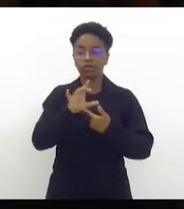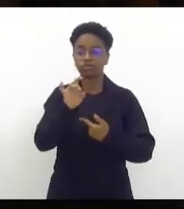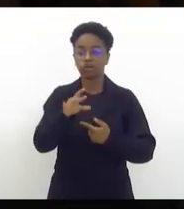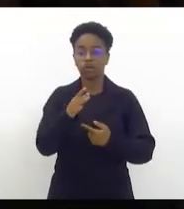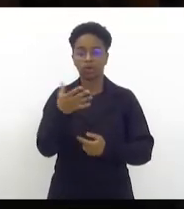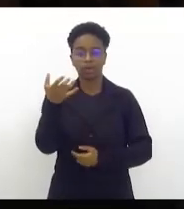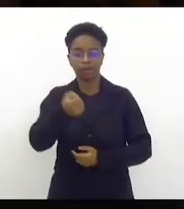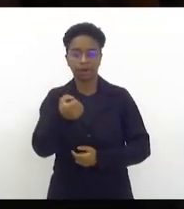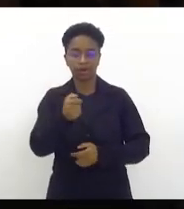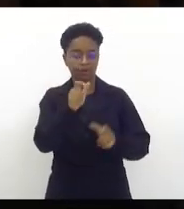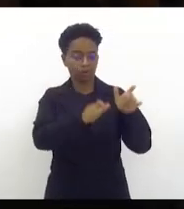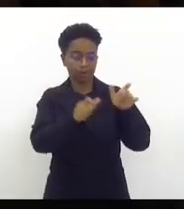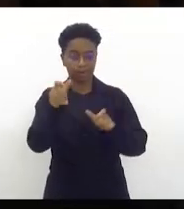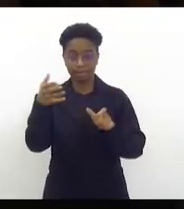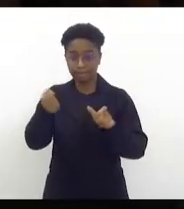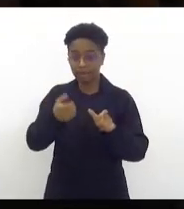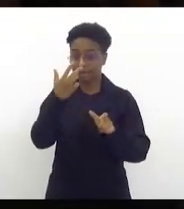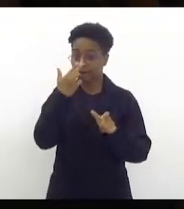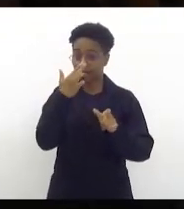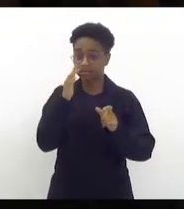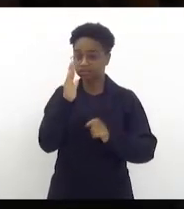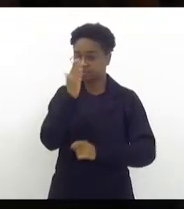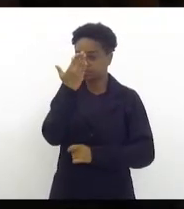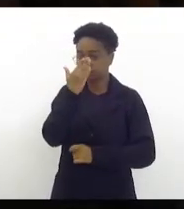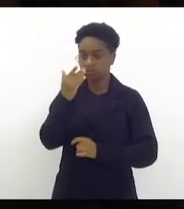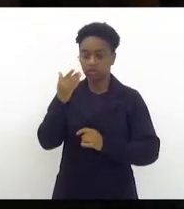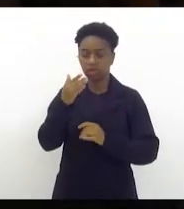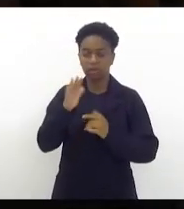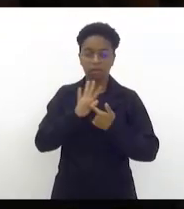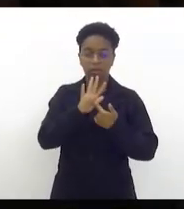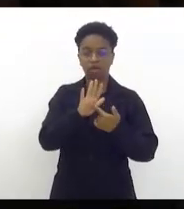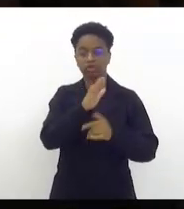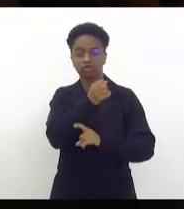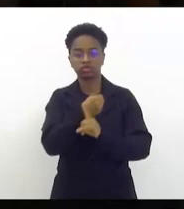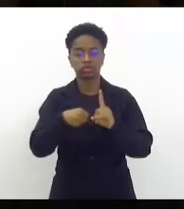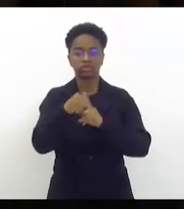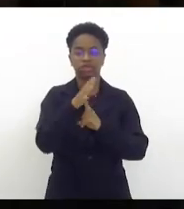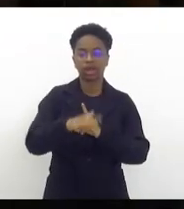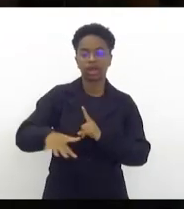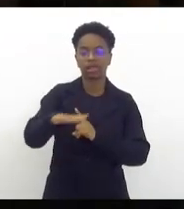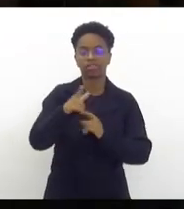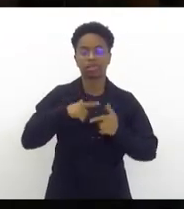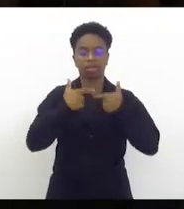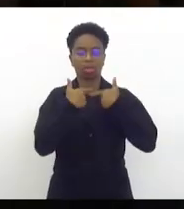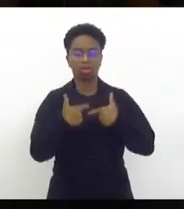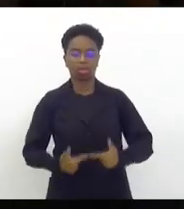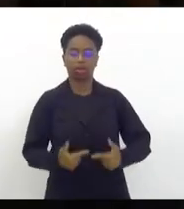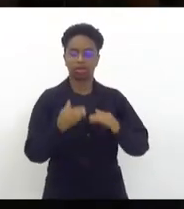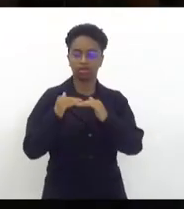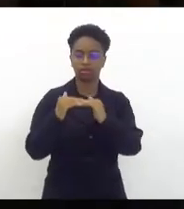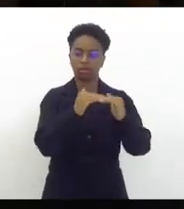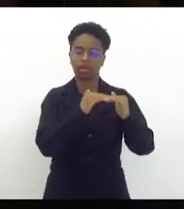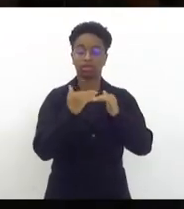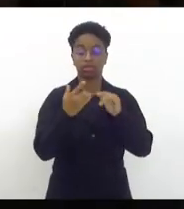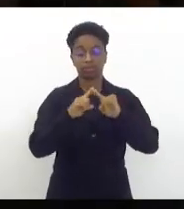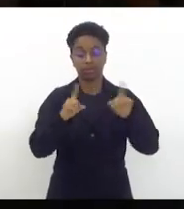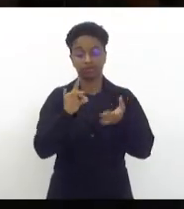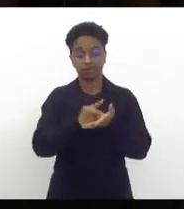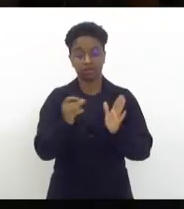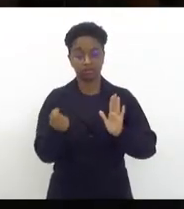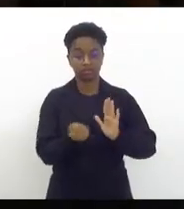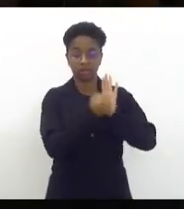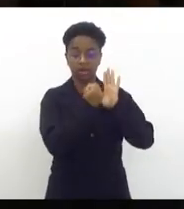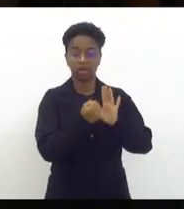a pessoa branca, fosse o espelho de toda uma sociedade e tivesse uma neutralidade. Mas isso também está marcado